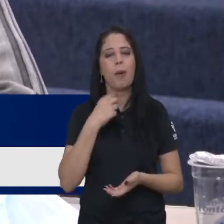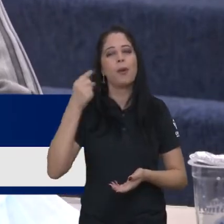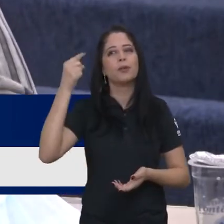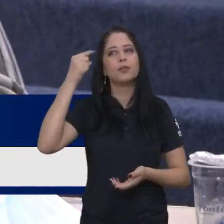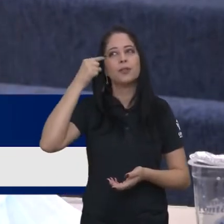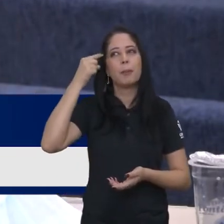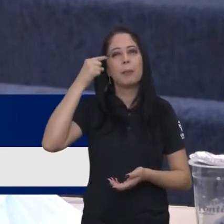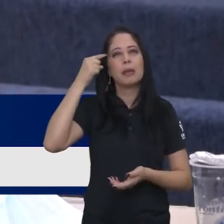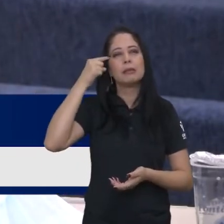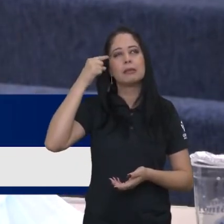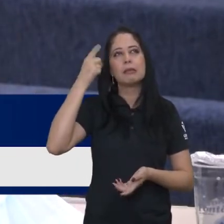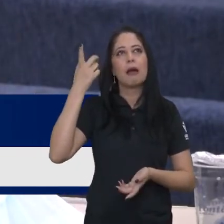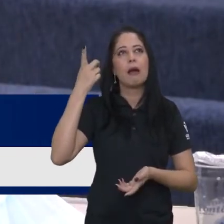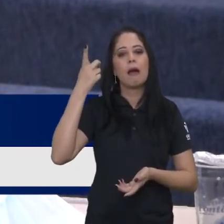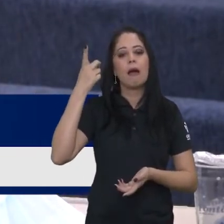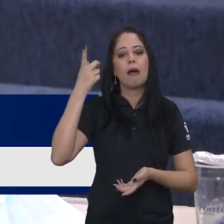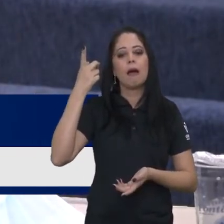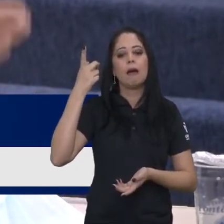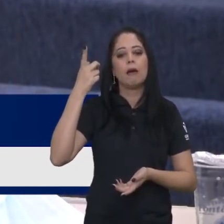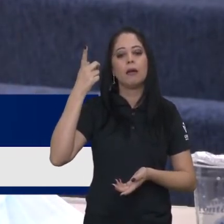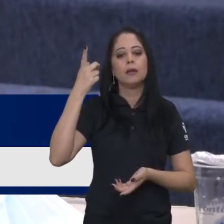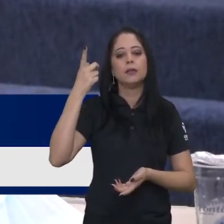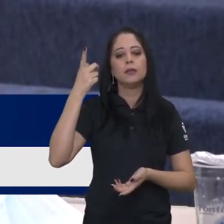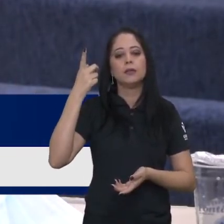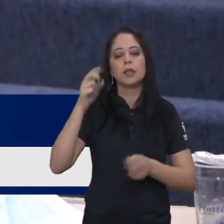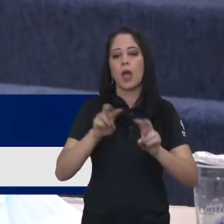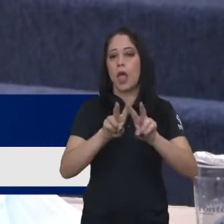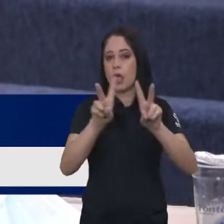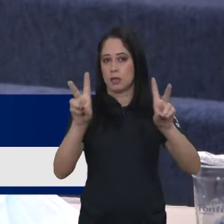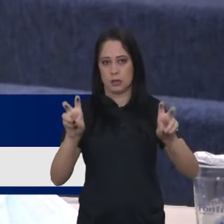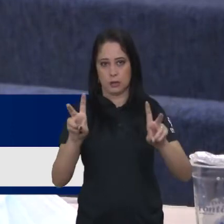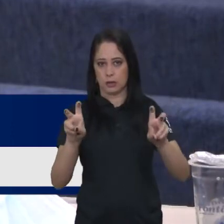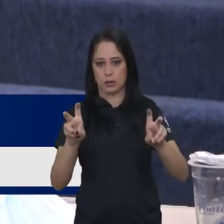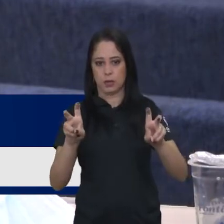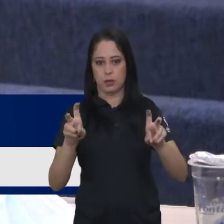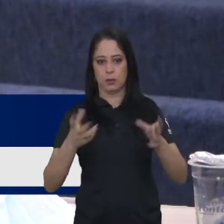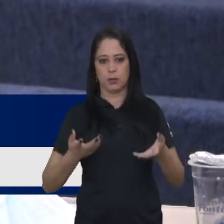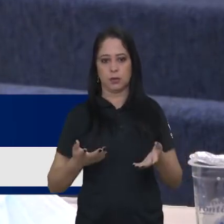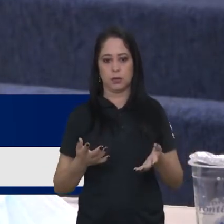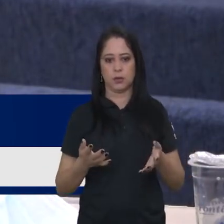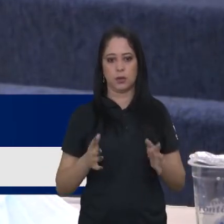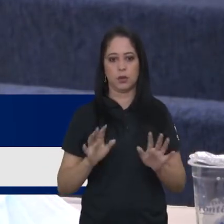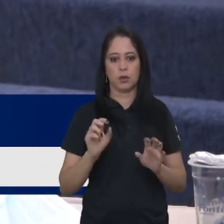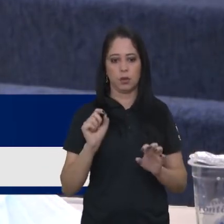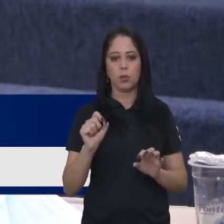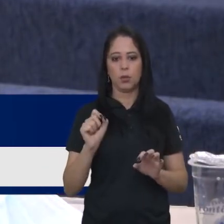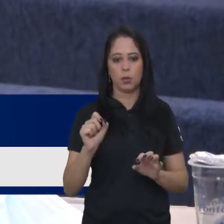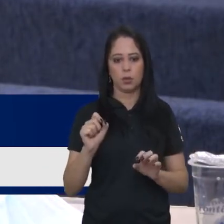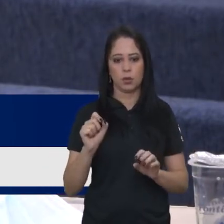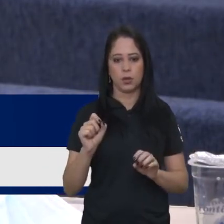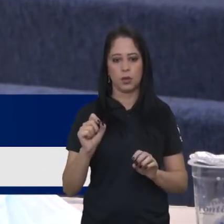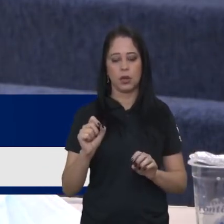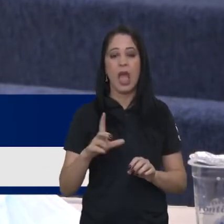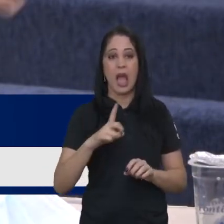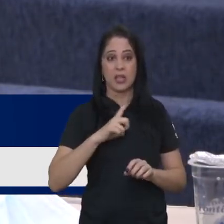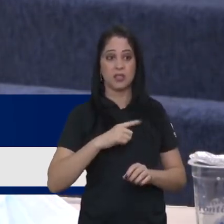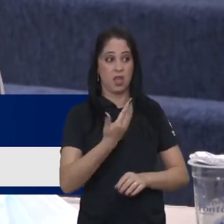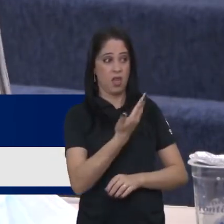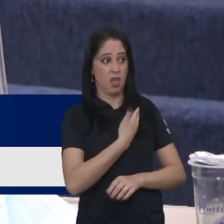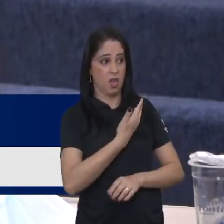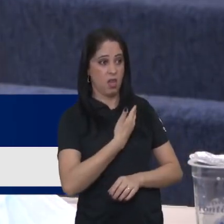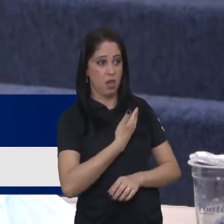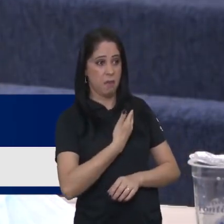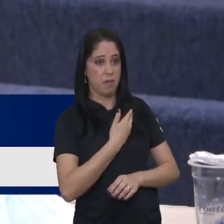pensamentos pessoais sobrepor a essa causa tão nobre. estou dizendo aqui de que nós temos